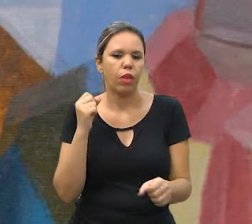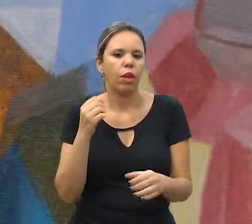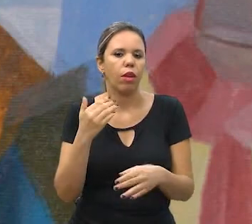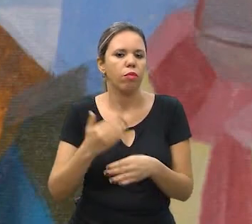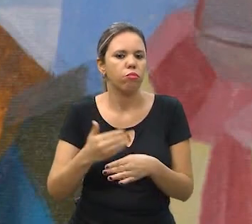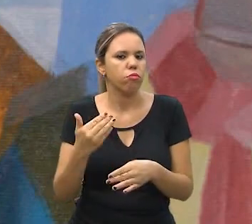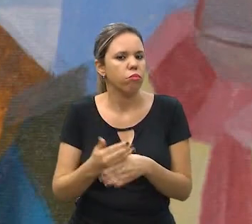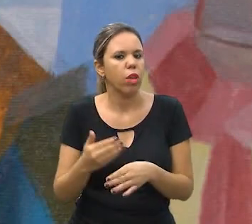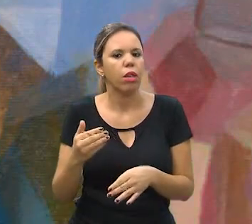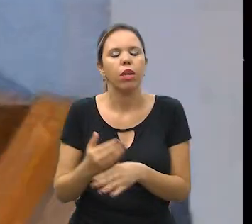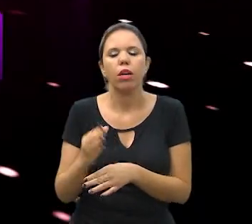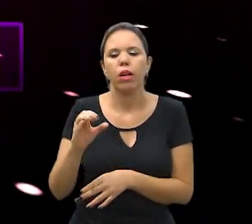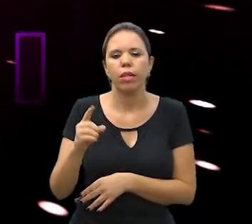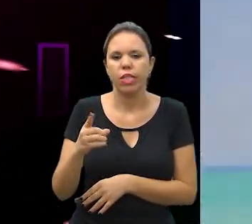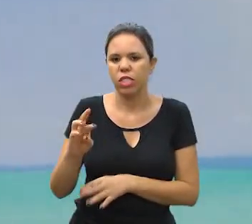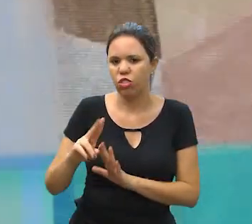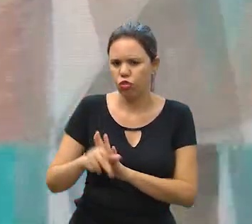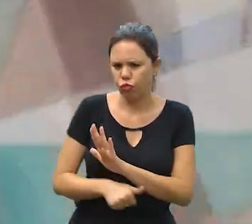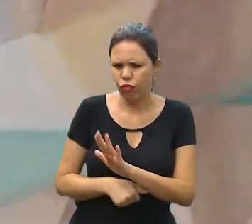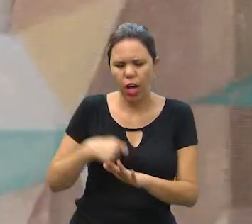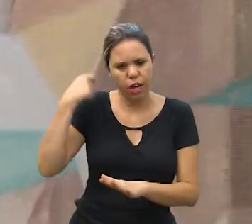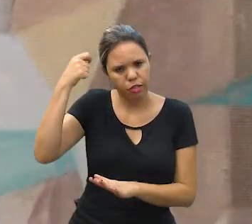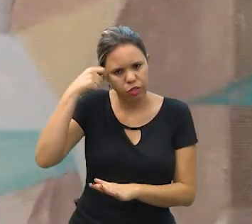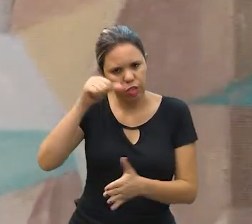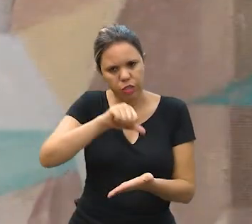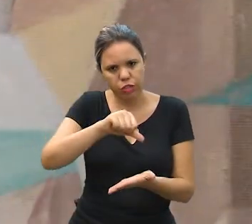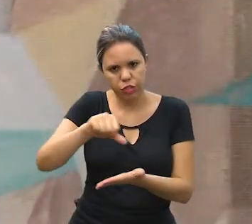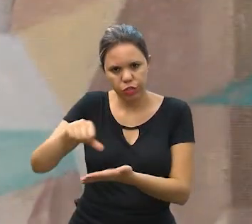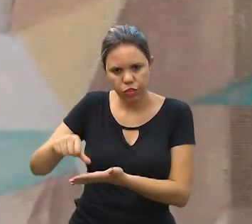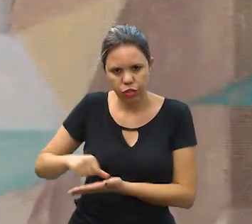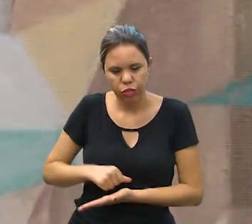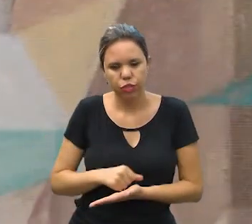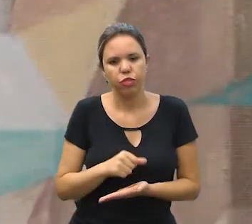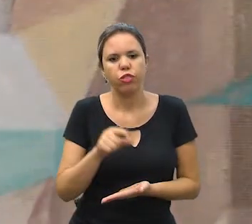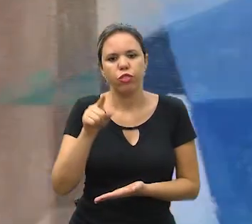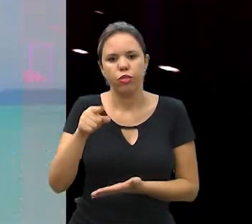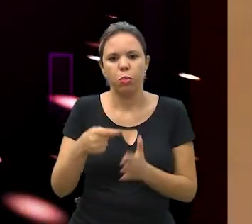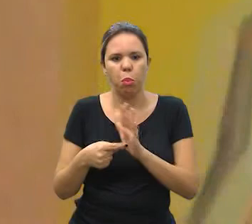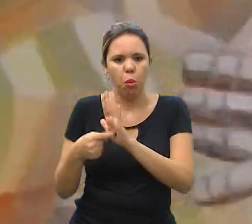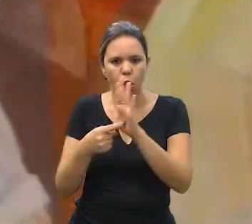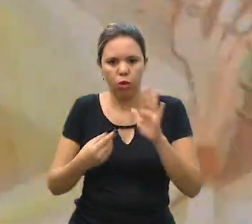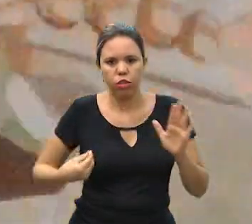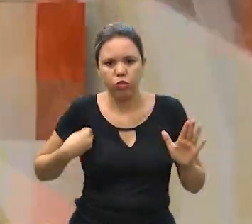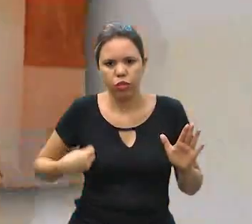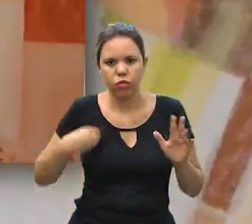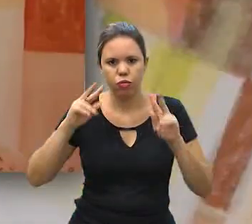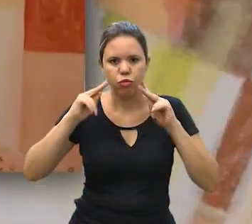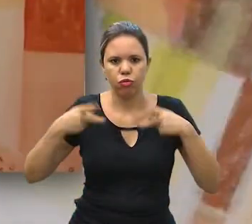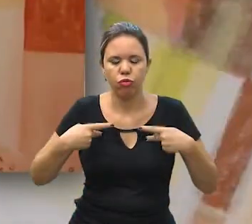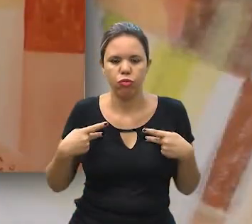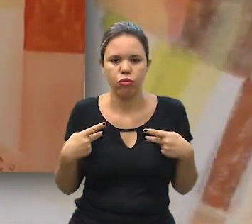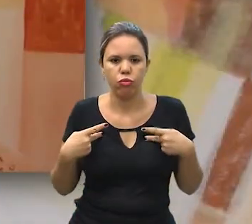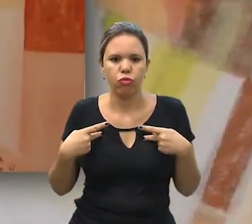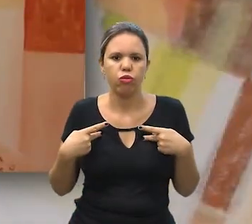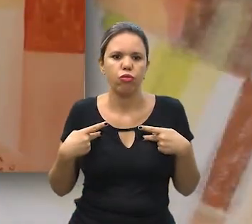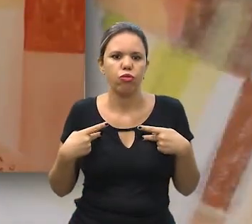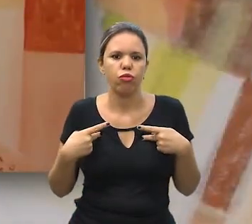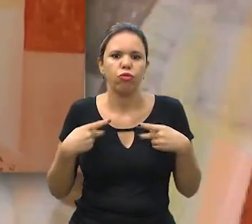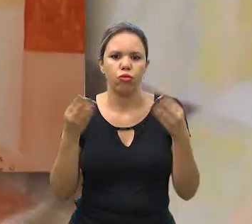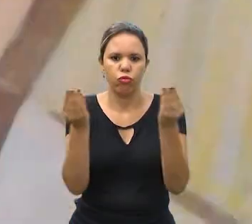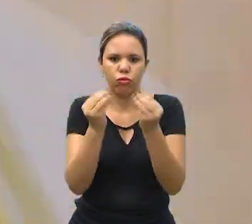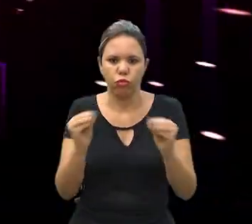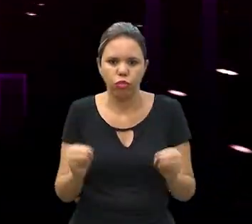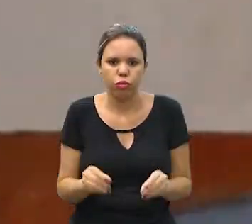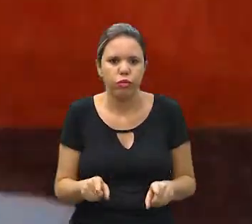na obra de Cândido Portinari e outros artistas regionais, Giavone retrata a vida e o ser humano em suas